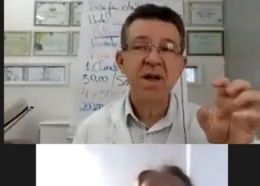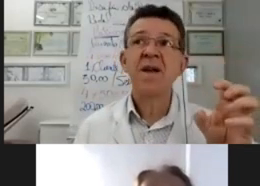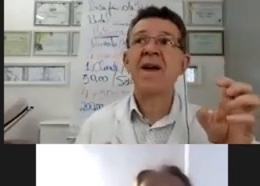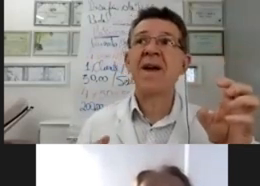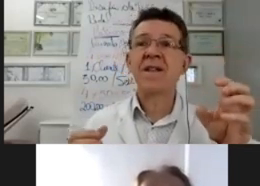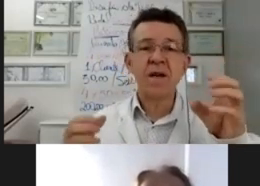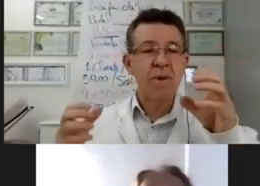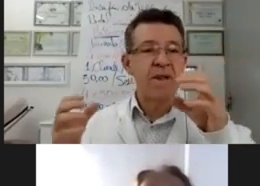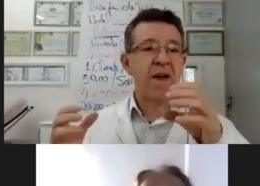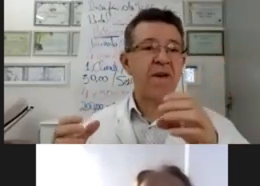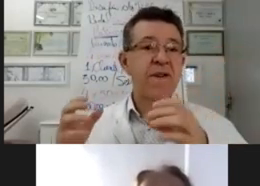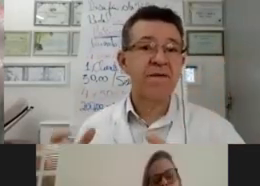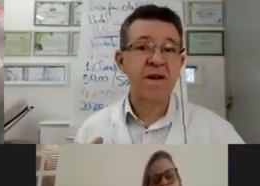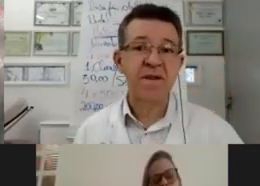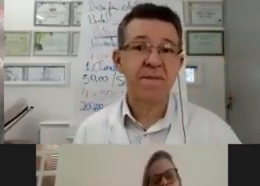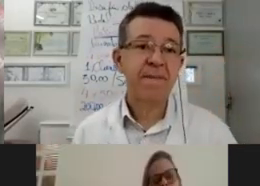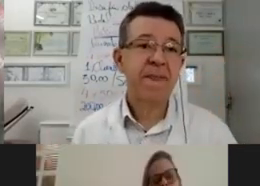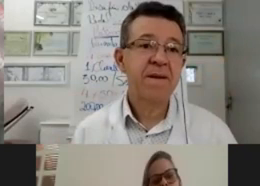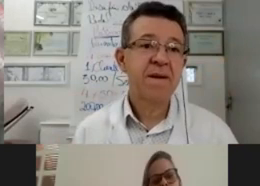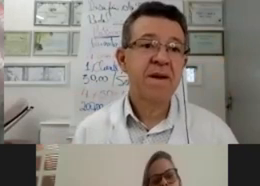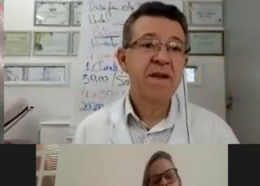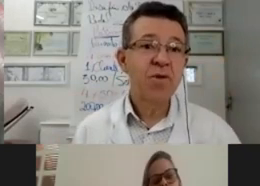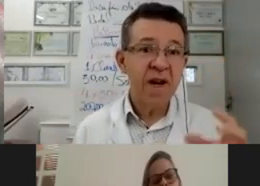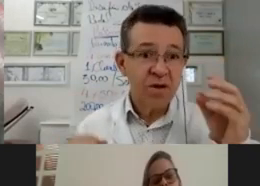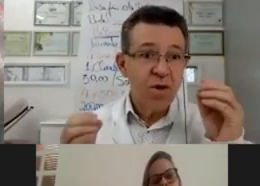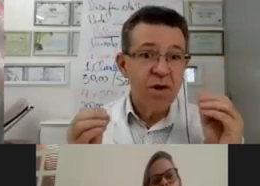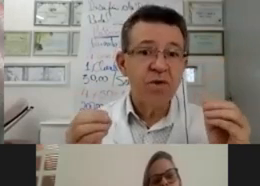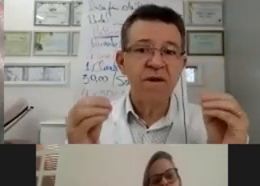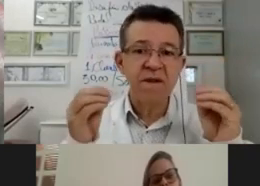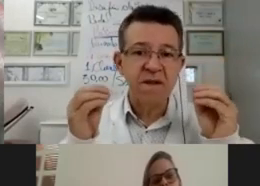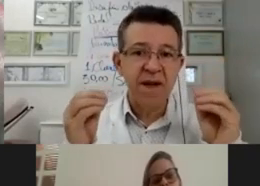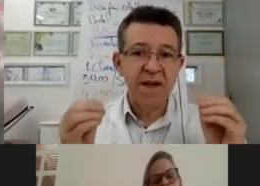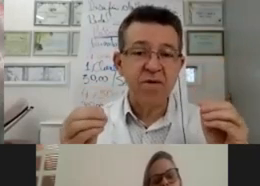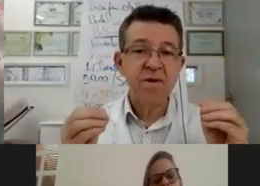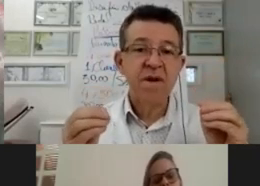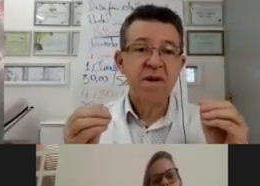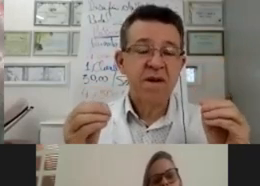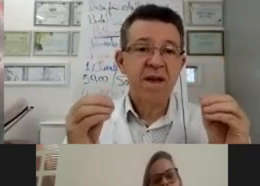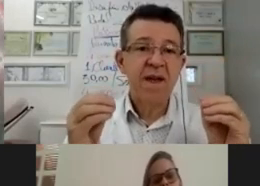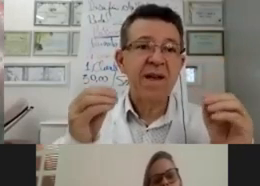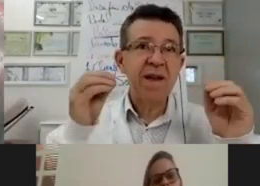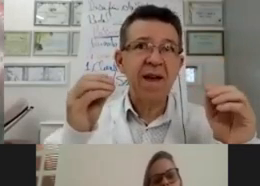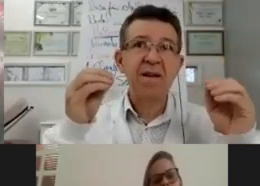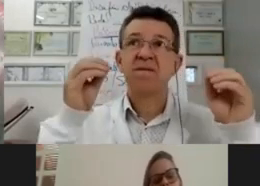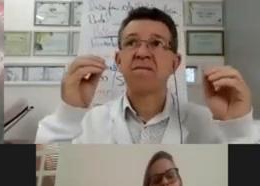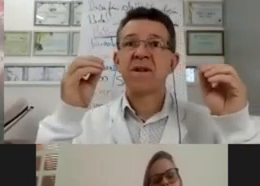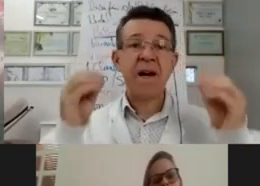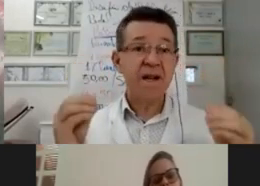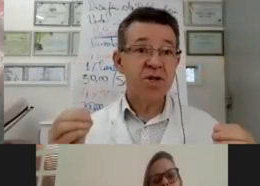MAD, entra no MDF e avança. E o retorno do investimento, ele